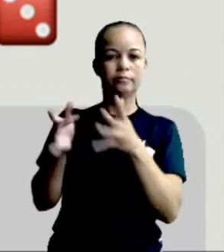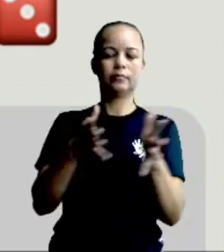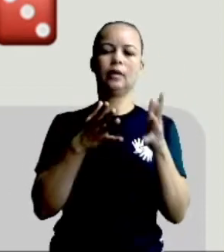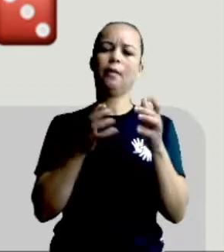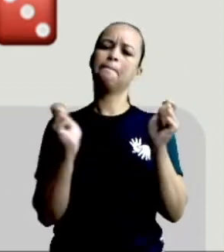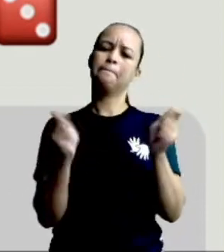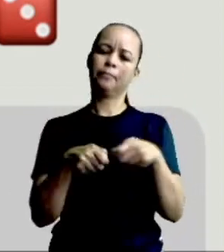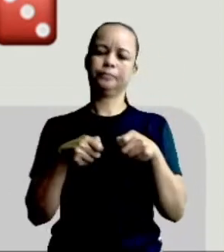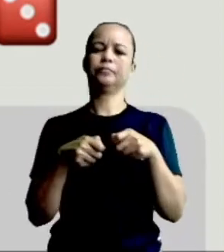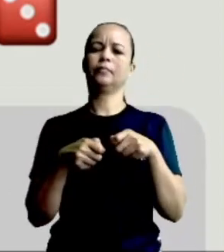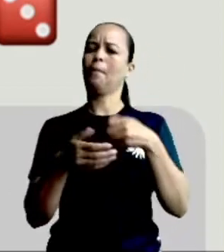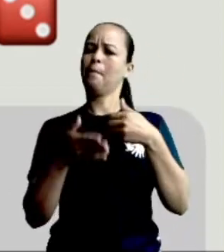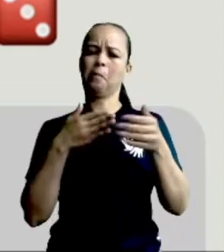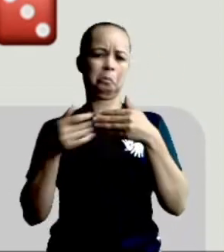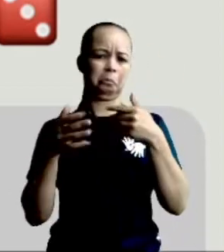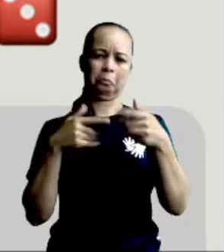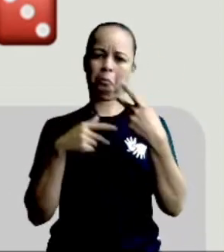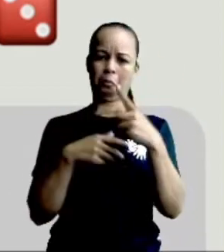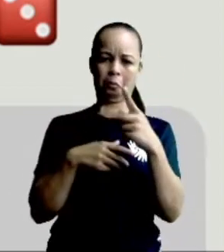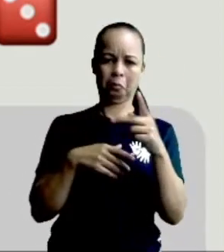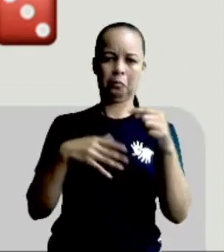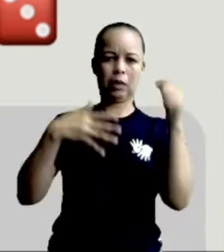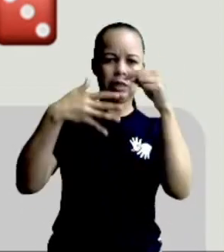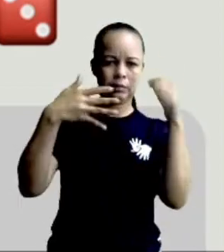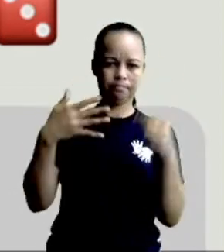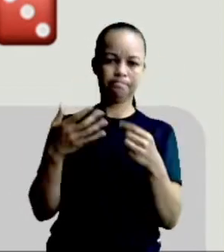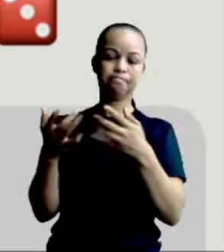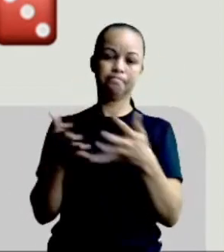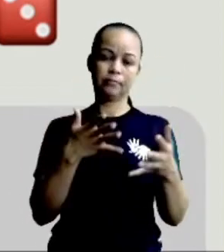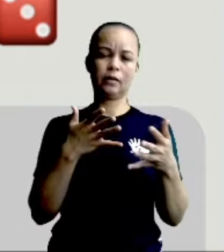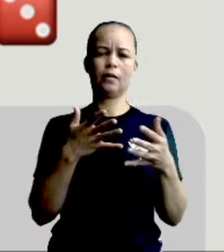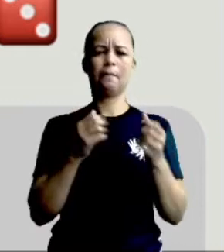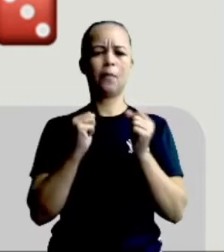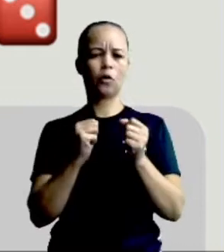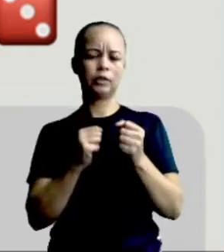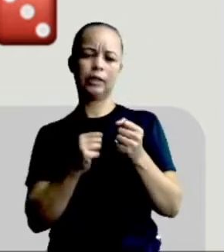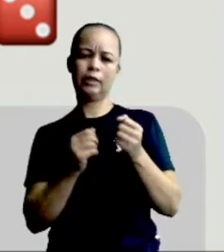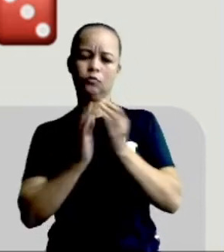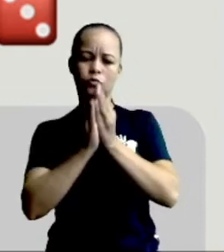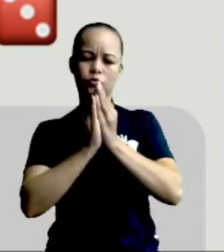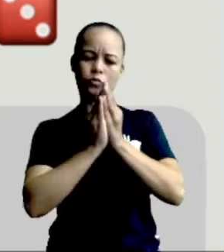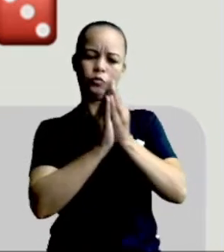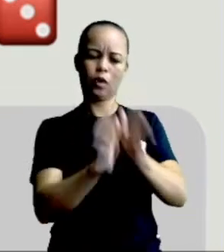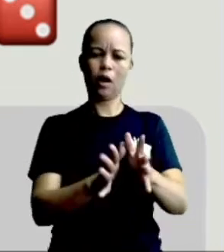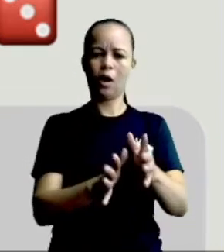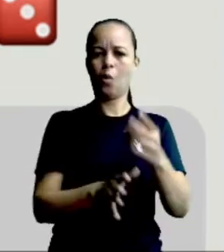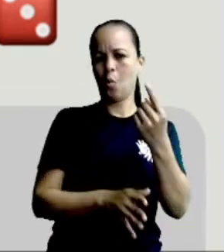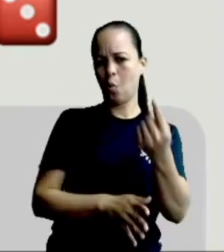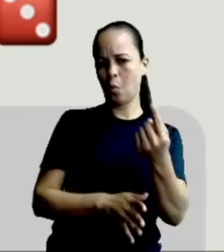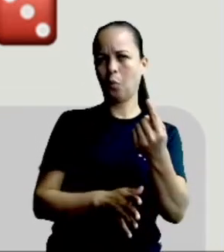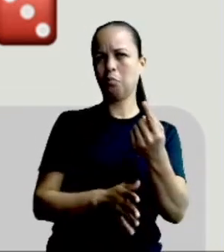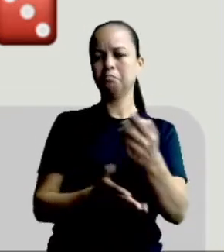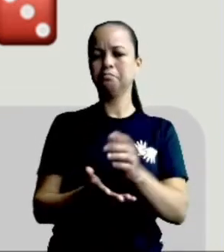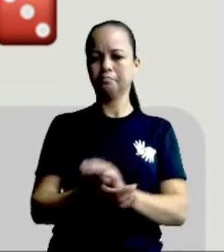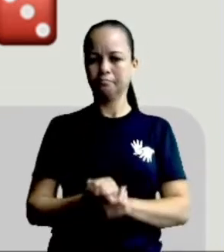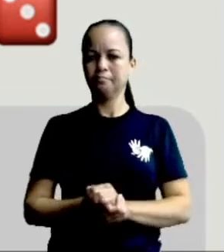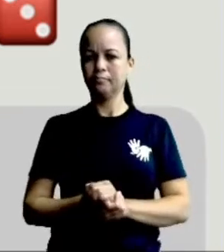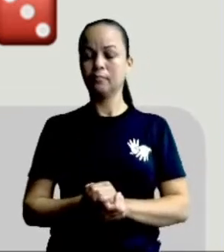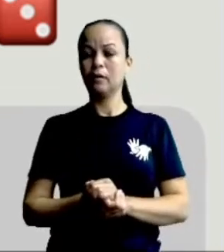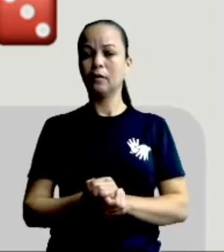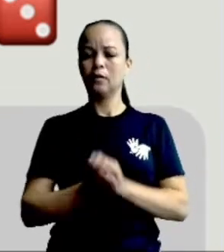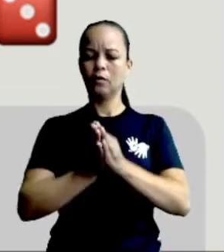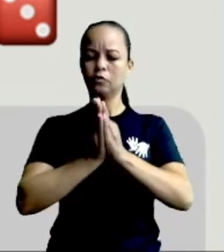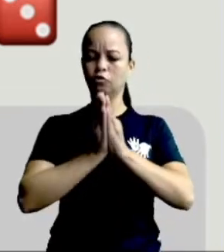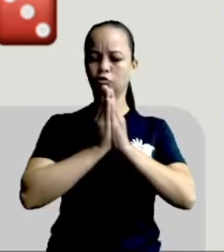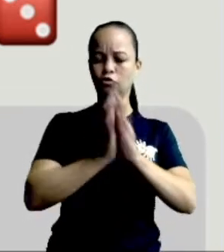cair qualquer face dessa, né? Então pode cair o 1, eu jogo uma vez, cai lá o 1,